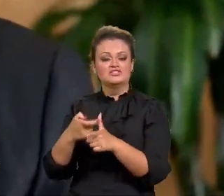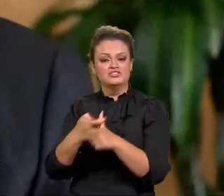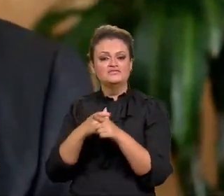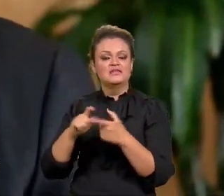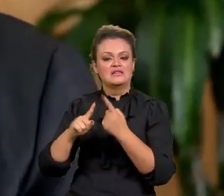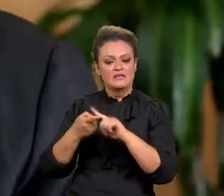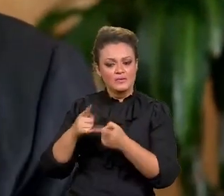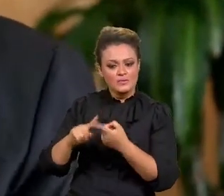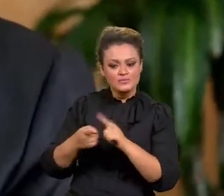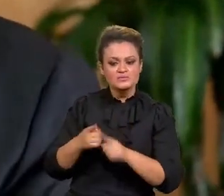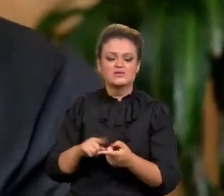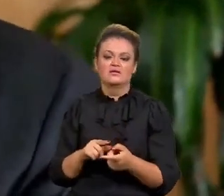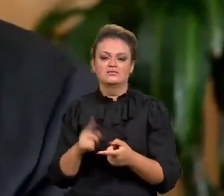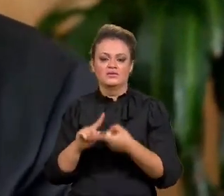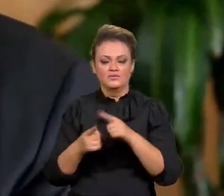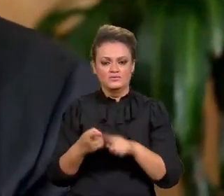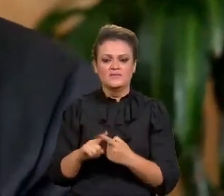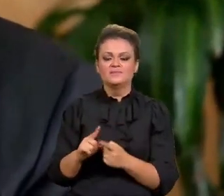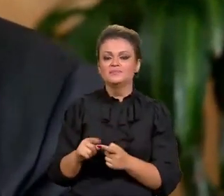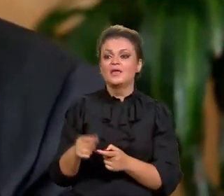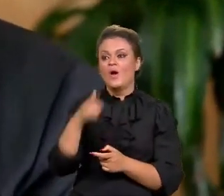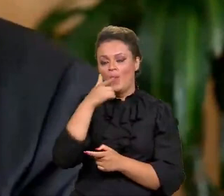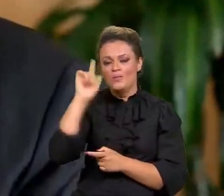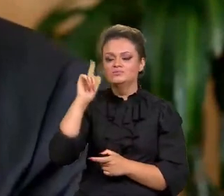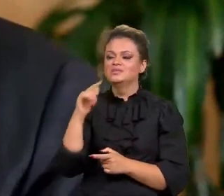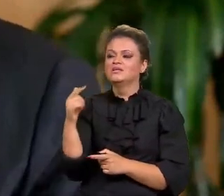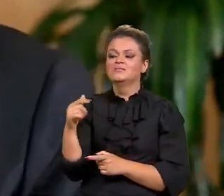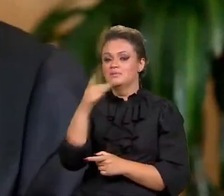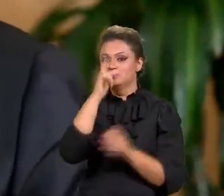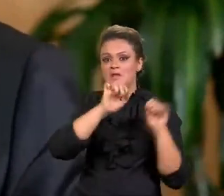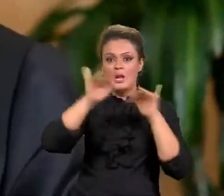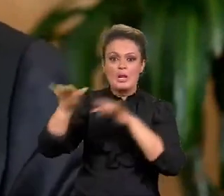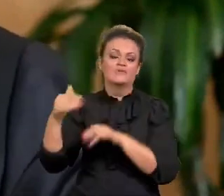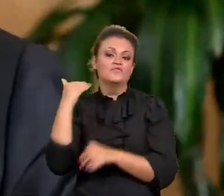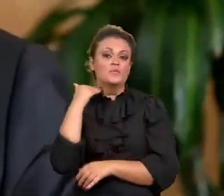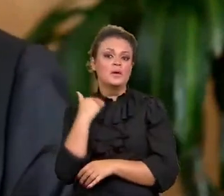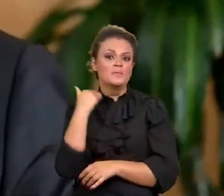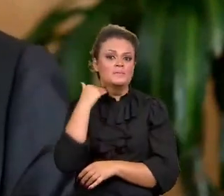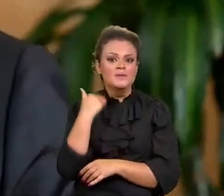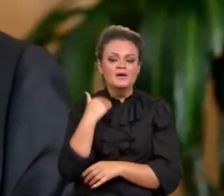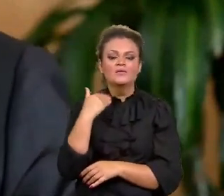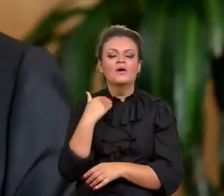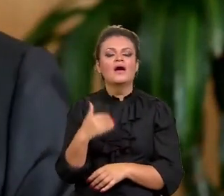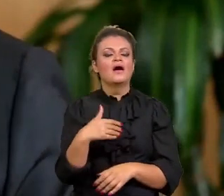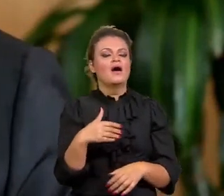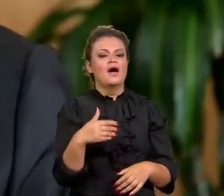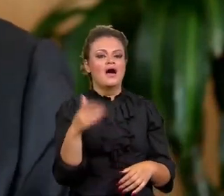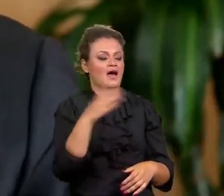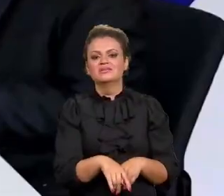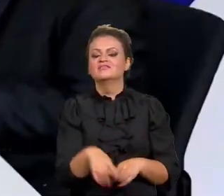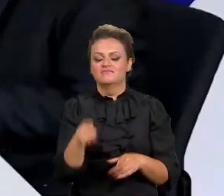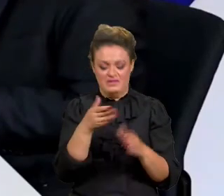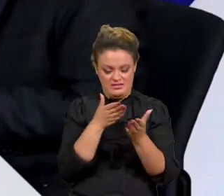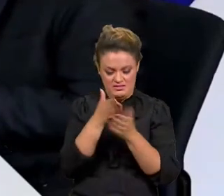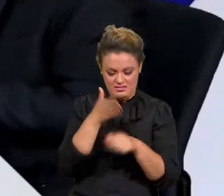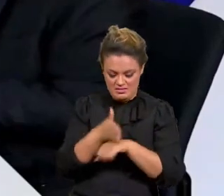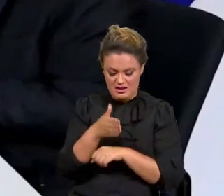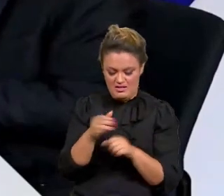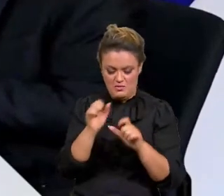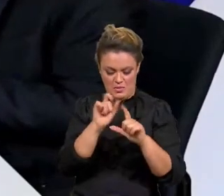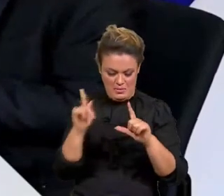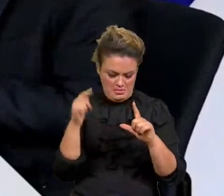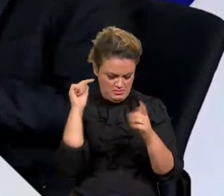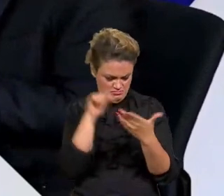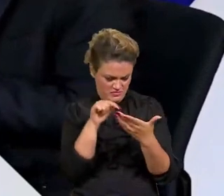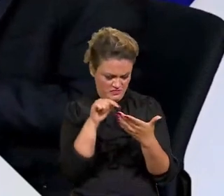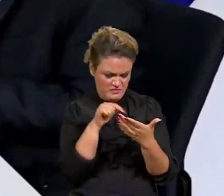grande procura nos bancos e teve banco anunciando redução de 96% na dívida. Fantástico. Tá? Eu acho que vai ser uma